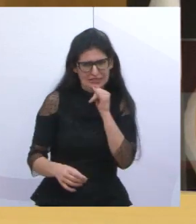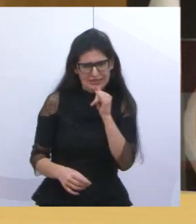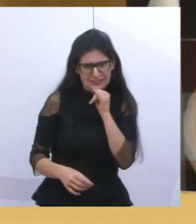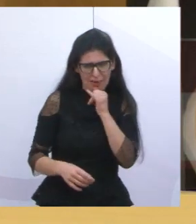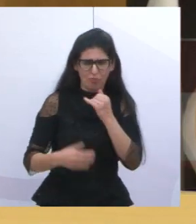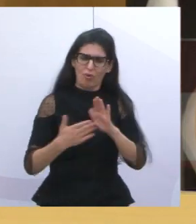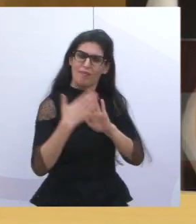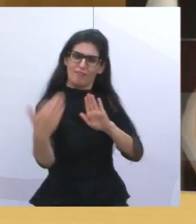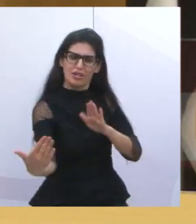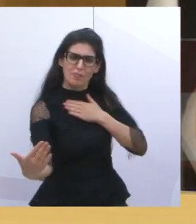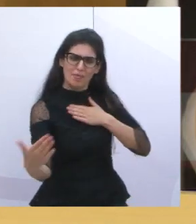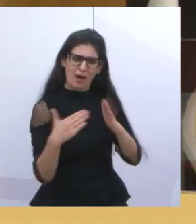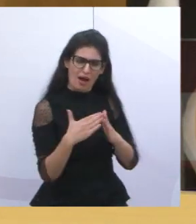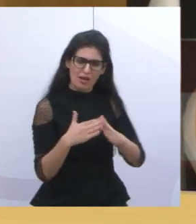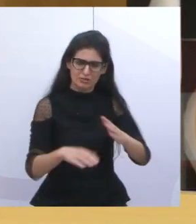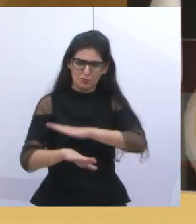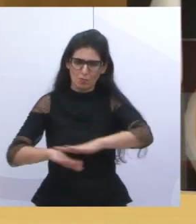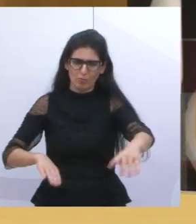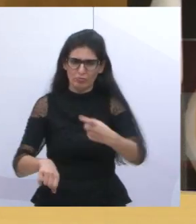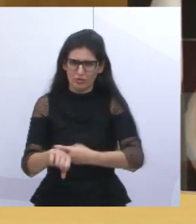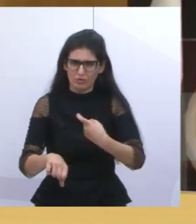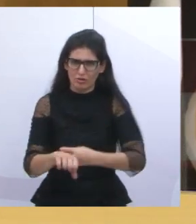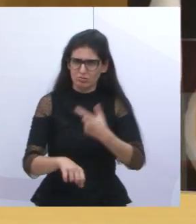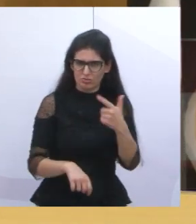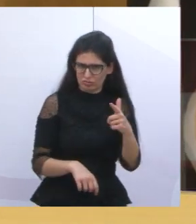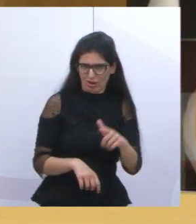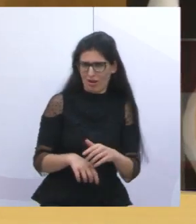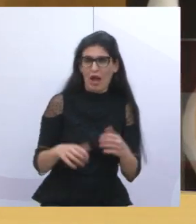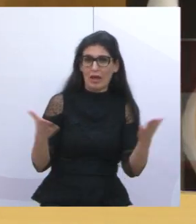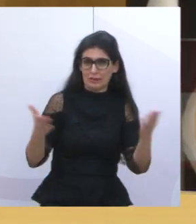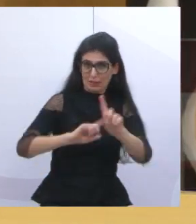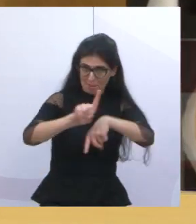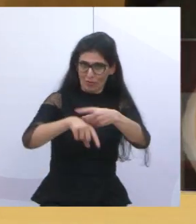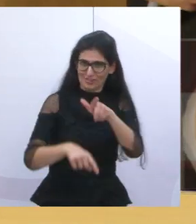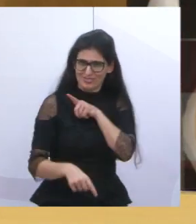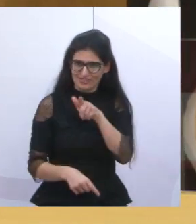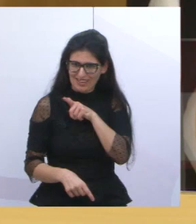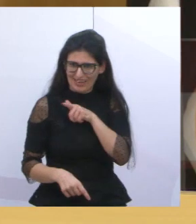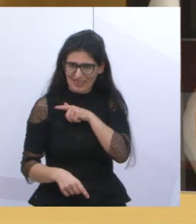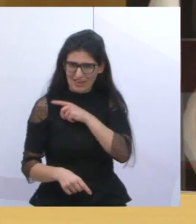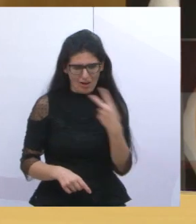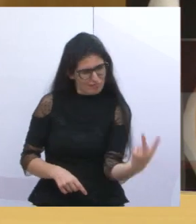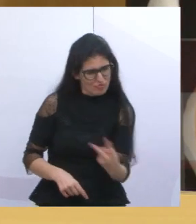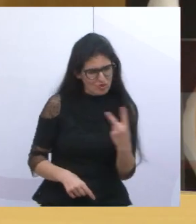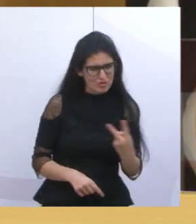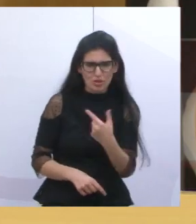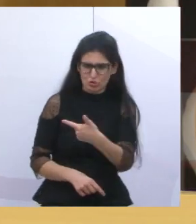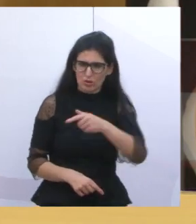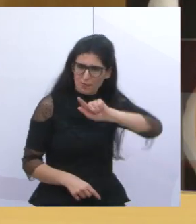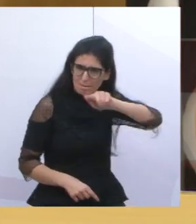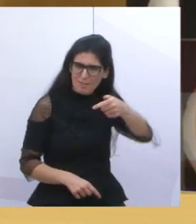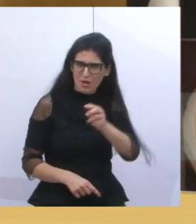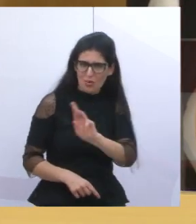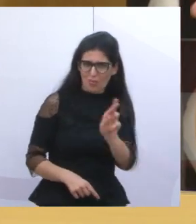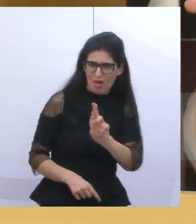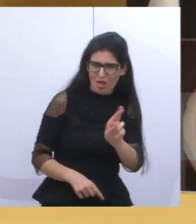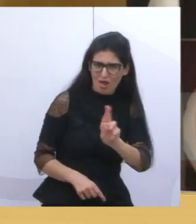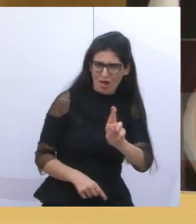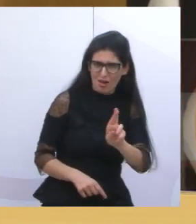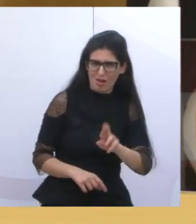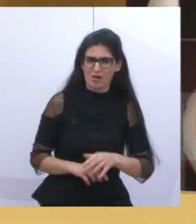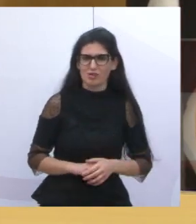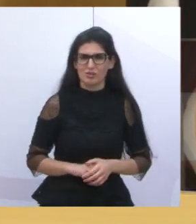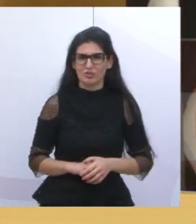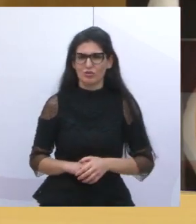minha casa. Asfaltou ela, valorizou R$2.000, R$2.000 para aquele terreno ali. E não era isso que se aplicava, porque hoje tem caso